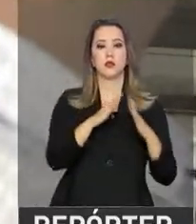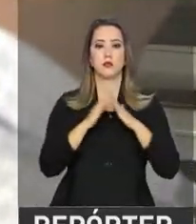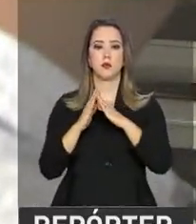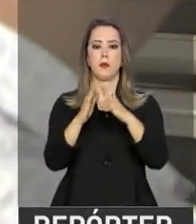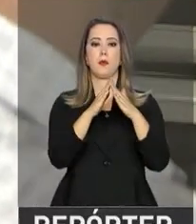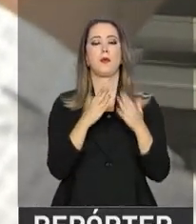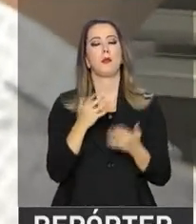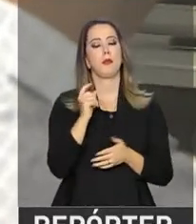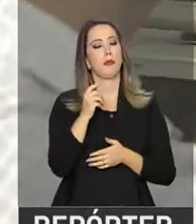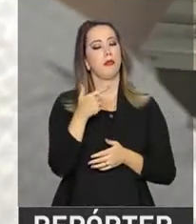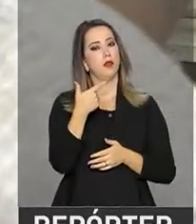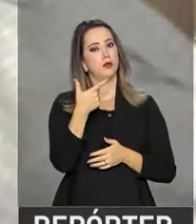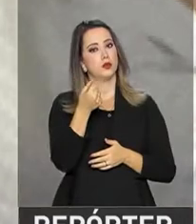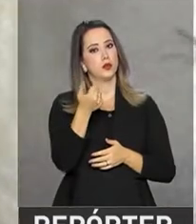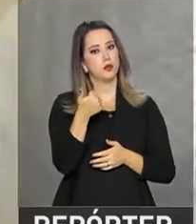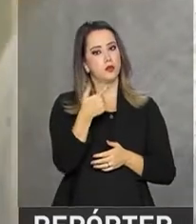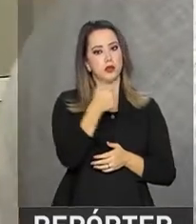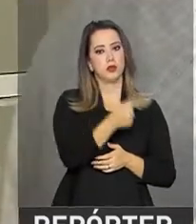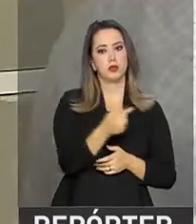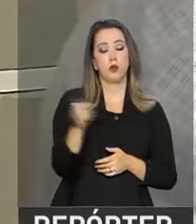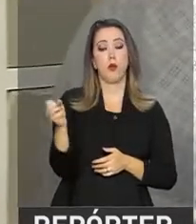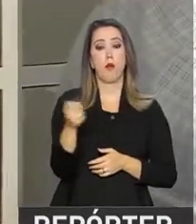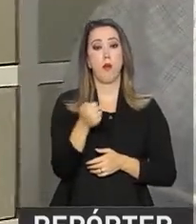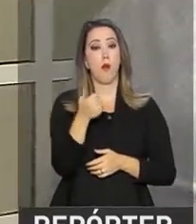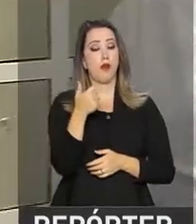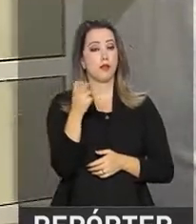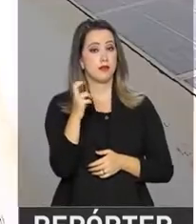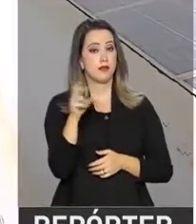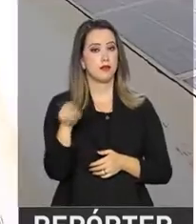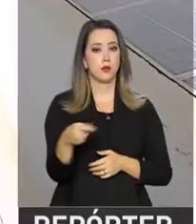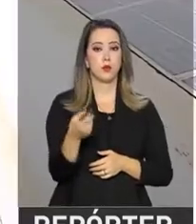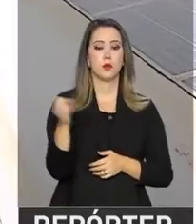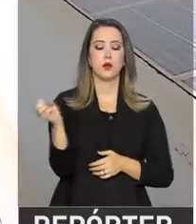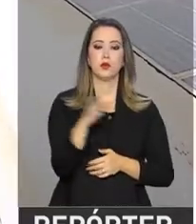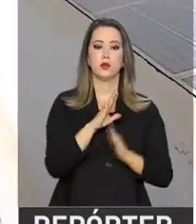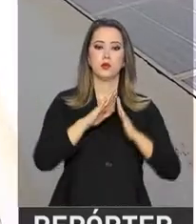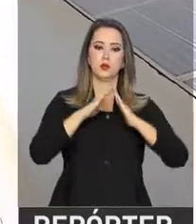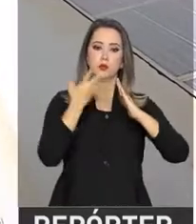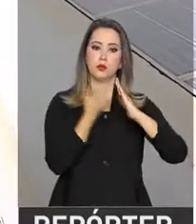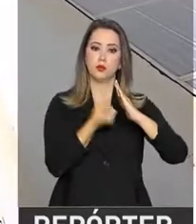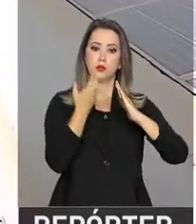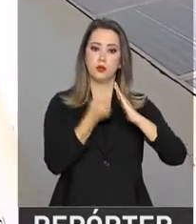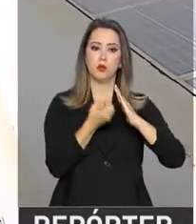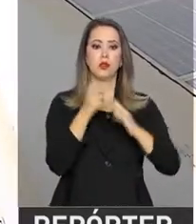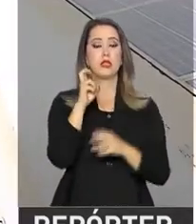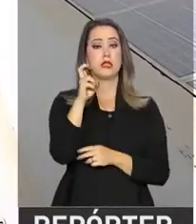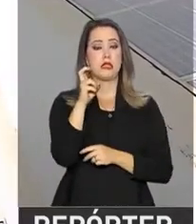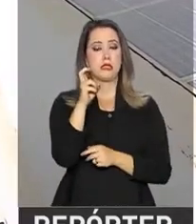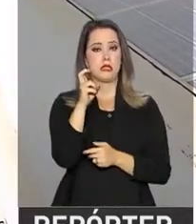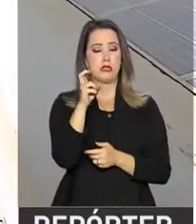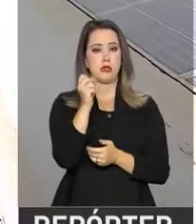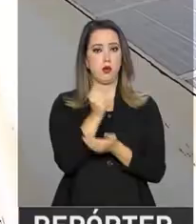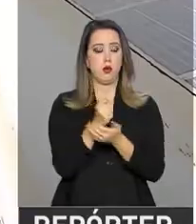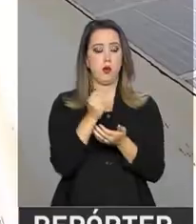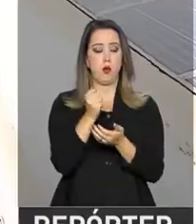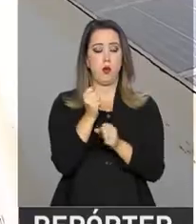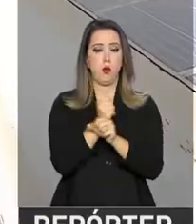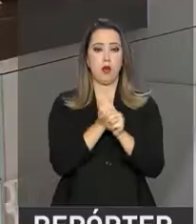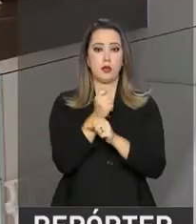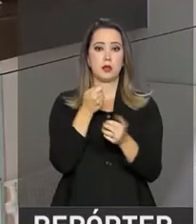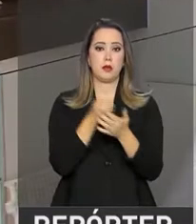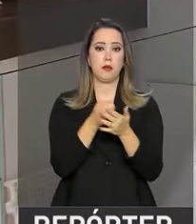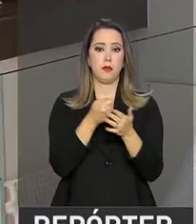2017 foram feitas quase cinco mil novas ligações a instalação geralmente se paga em cinco anos e dura 25